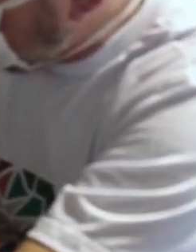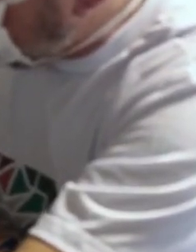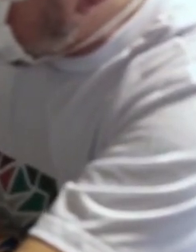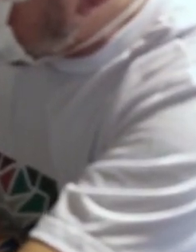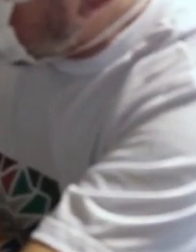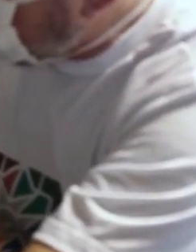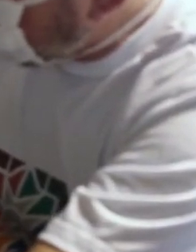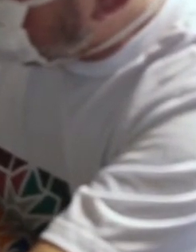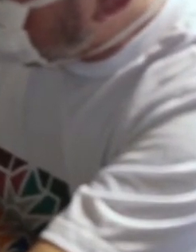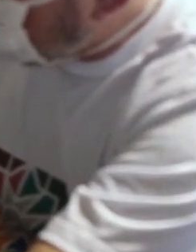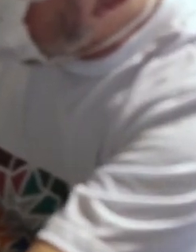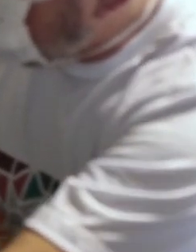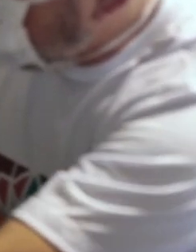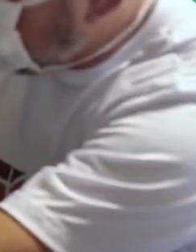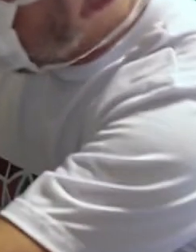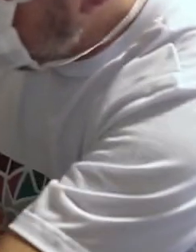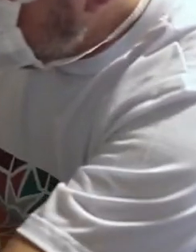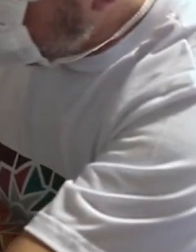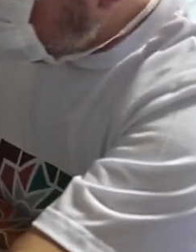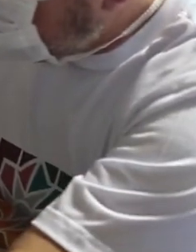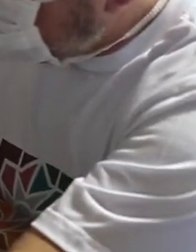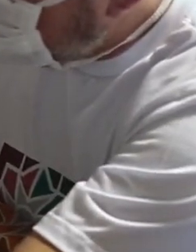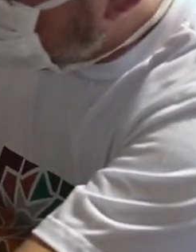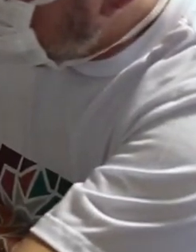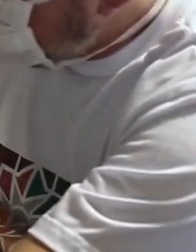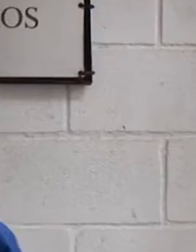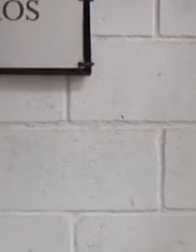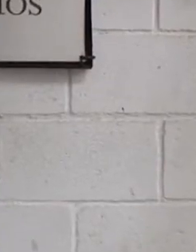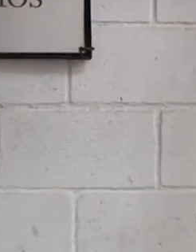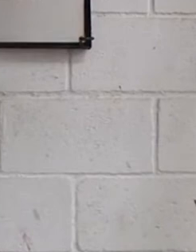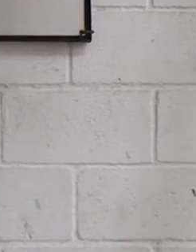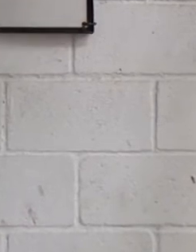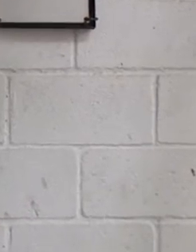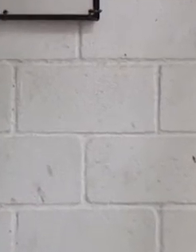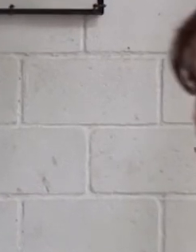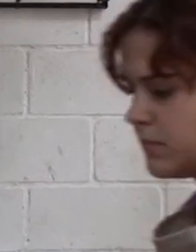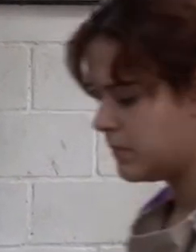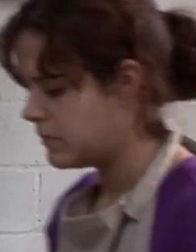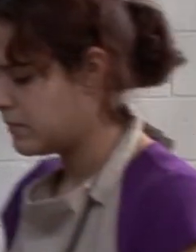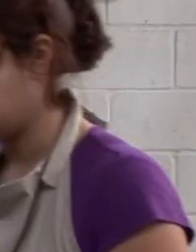de empresas atuantes no campo da restauração arquitetônica.